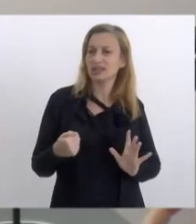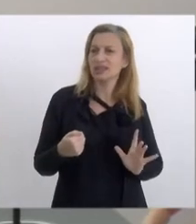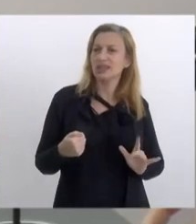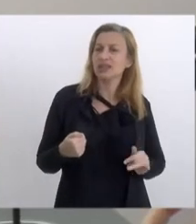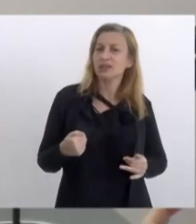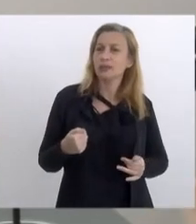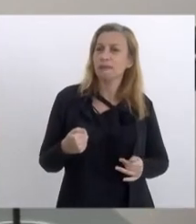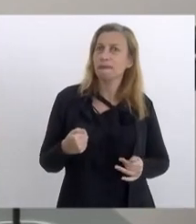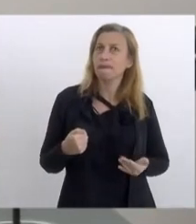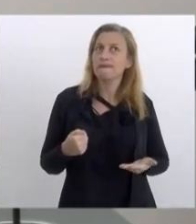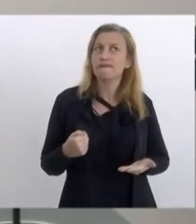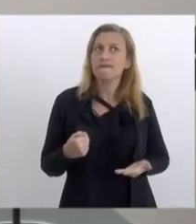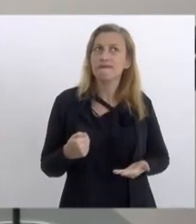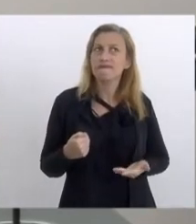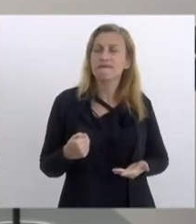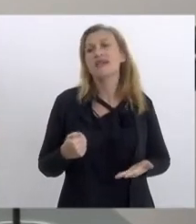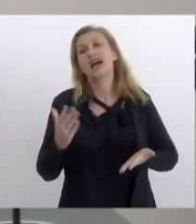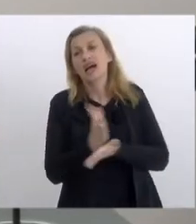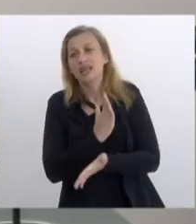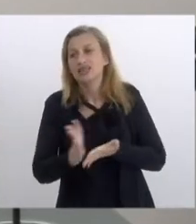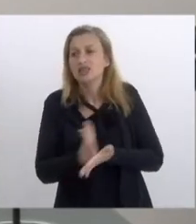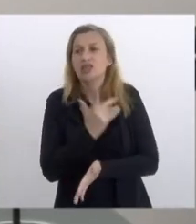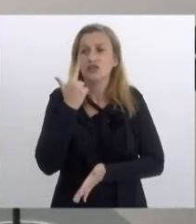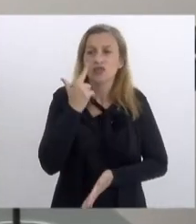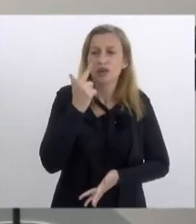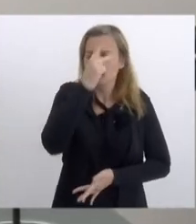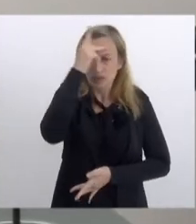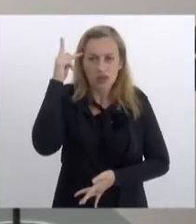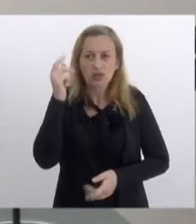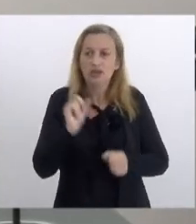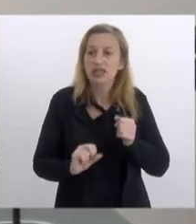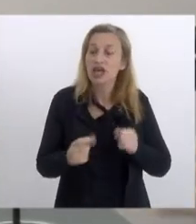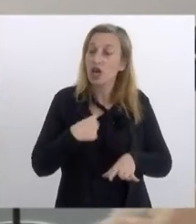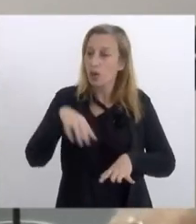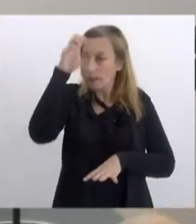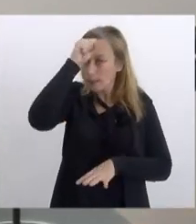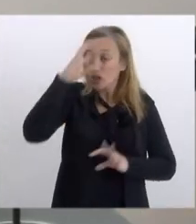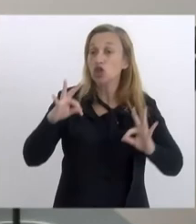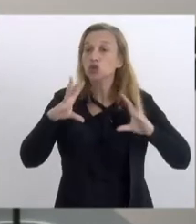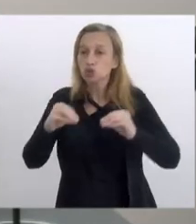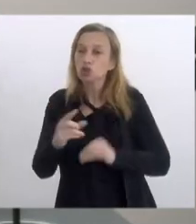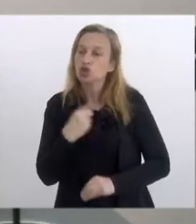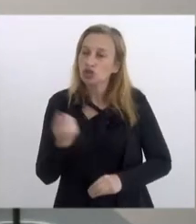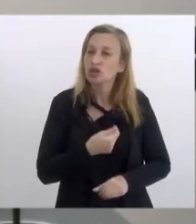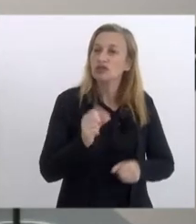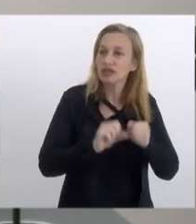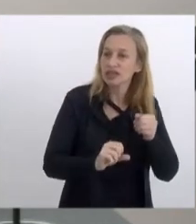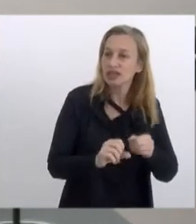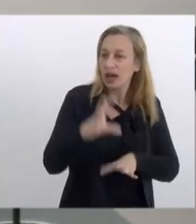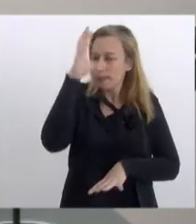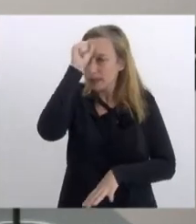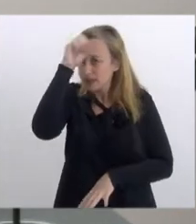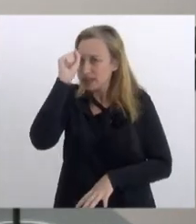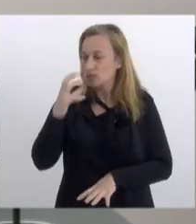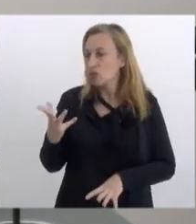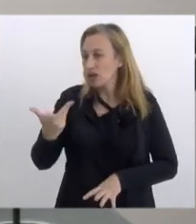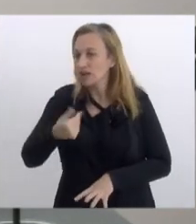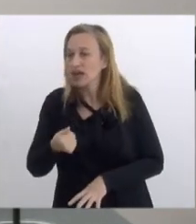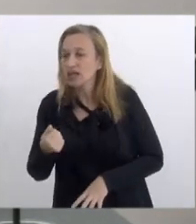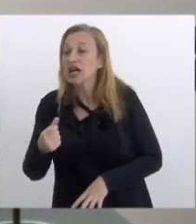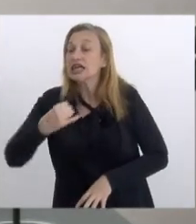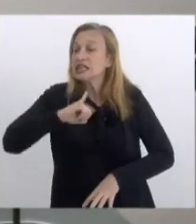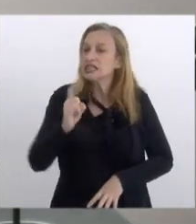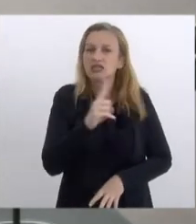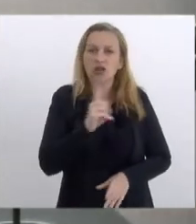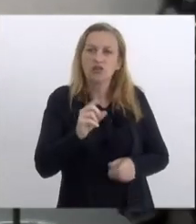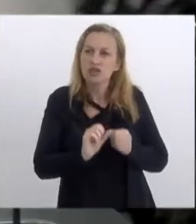como muitas das vezes nós vemos as pessoas fazerem, eu aprendi uma coisa, tudo que a gente faz, nós aprendemos a fazer com excelência. E se nós